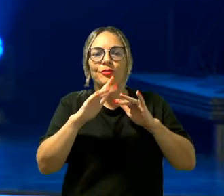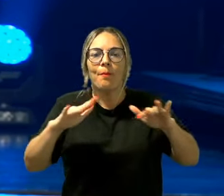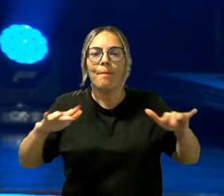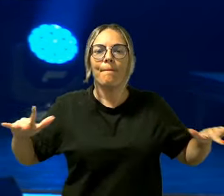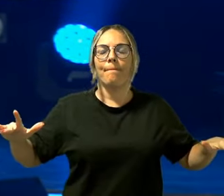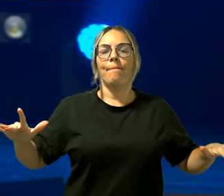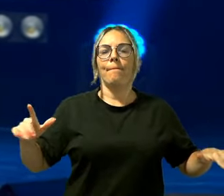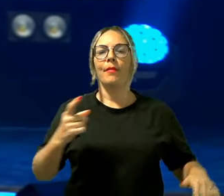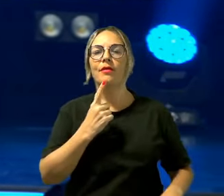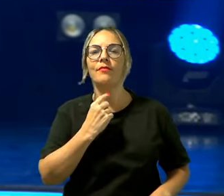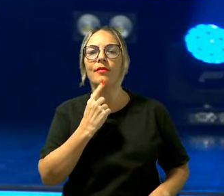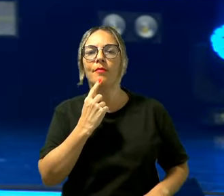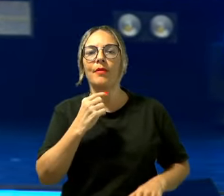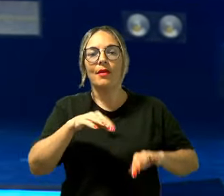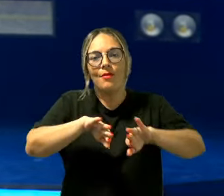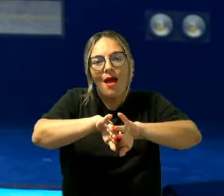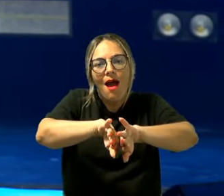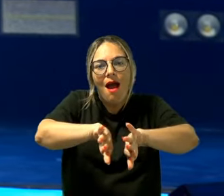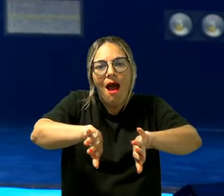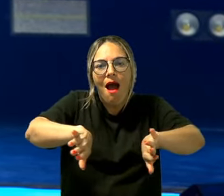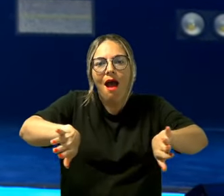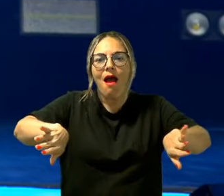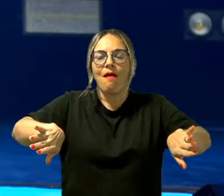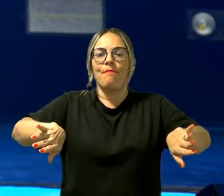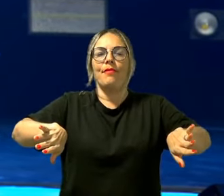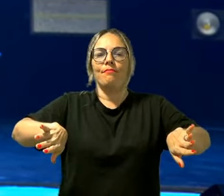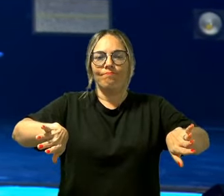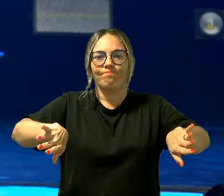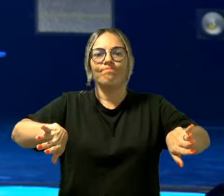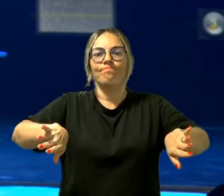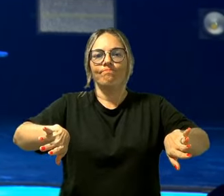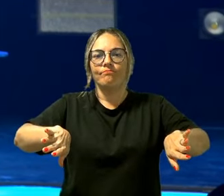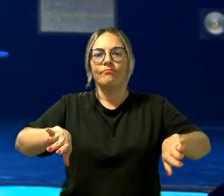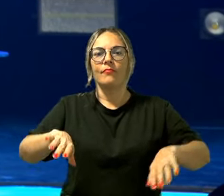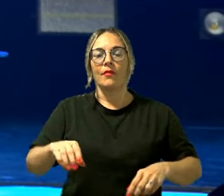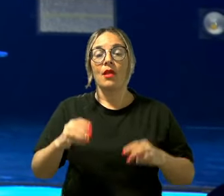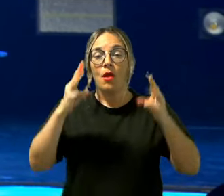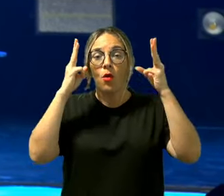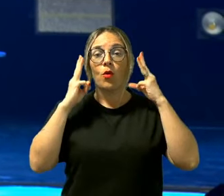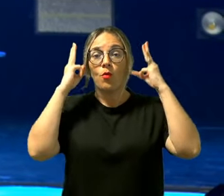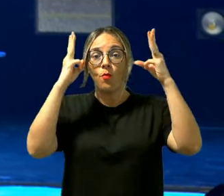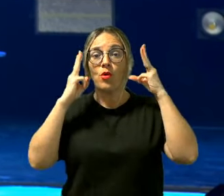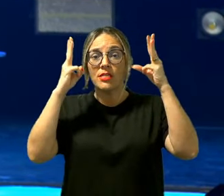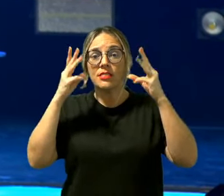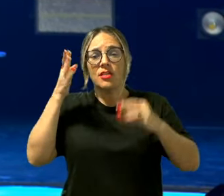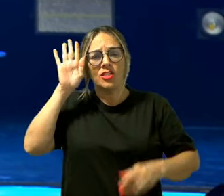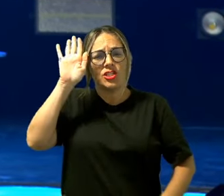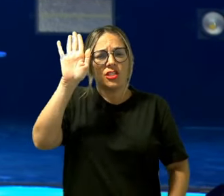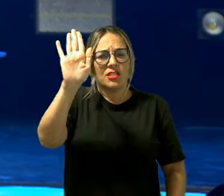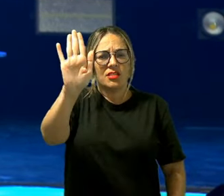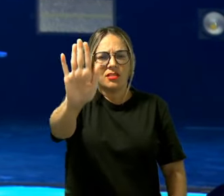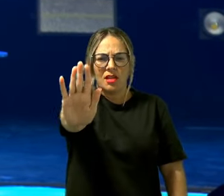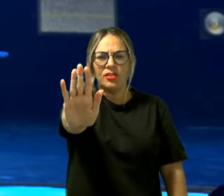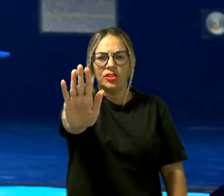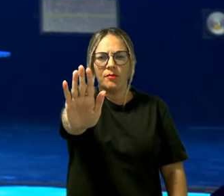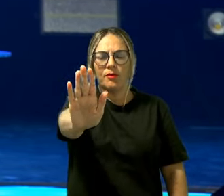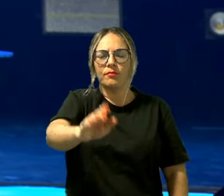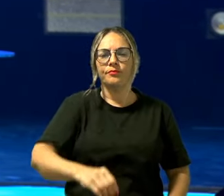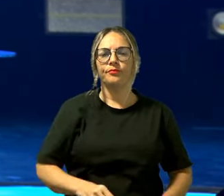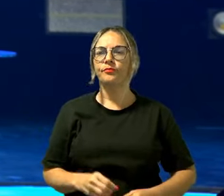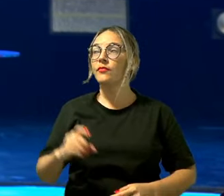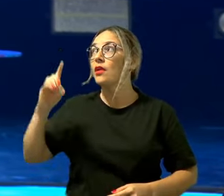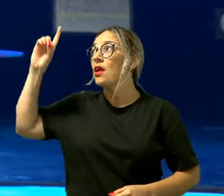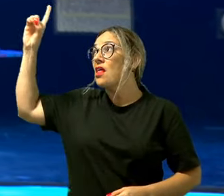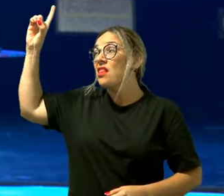A Bíblia diz aqui: quando Moisés estende as mãos, está ali. O Senhor afastou o